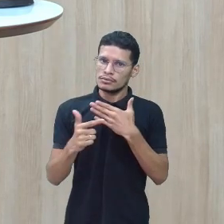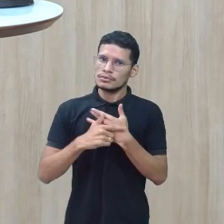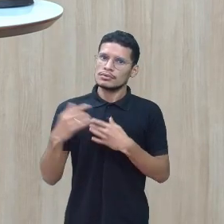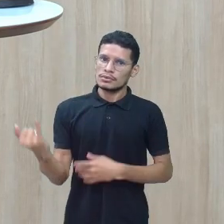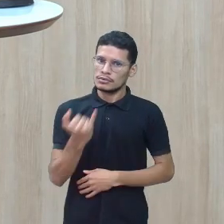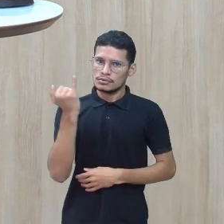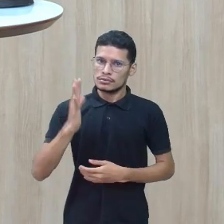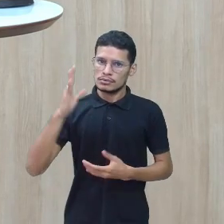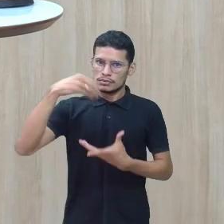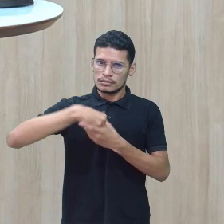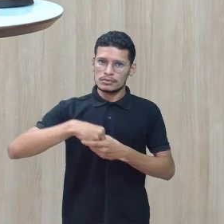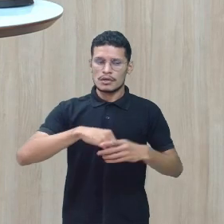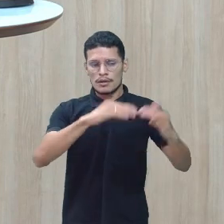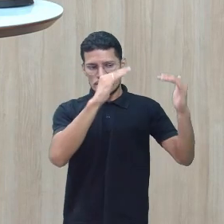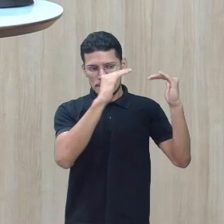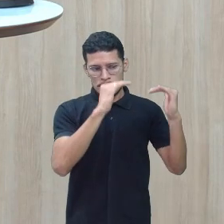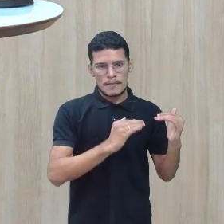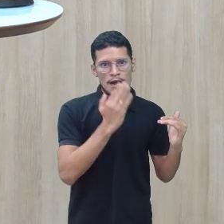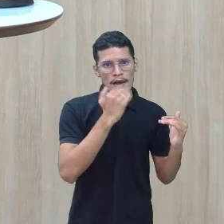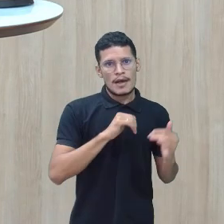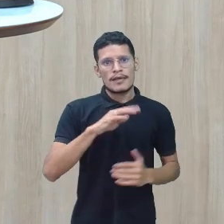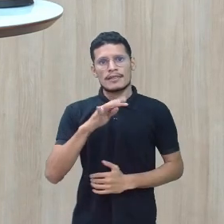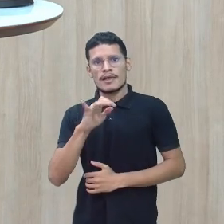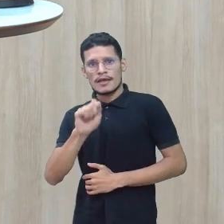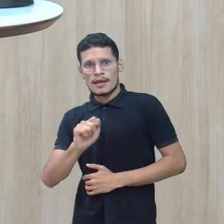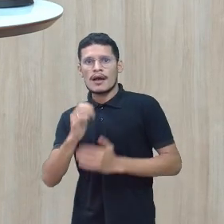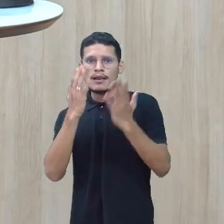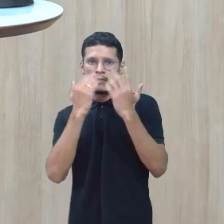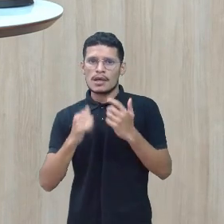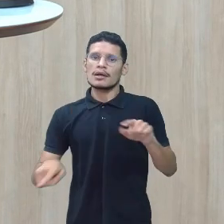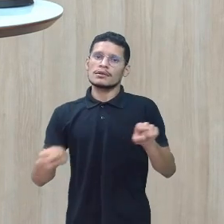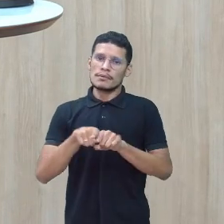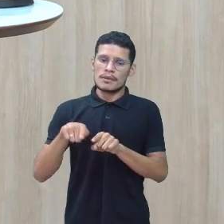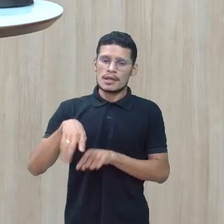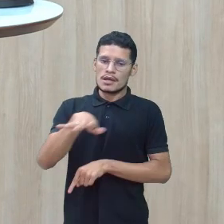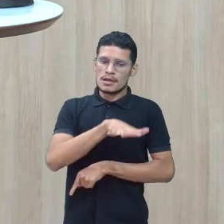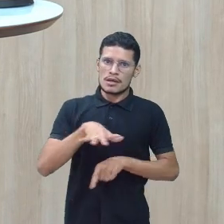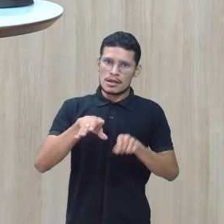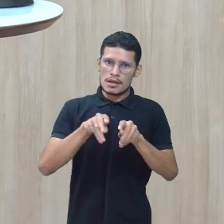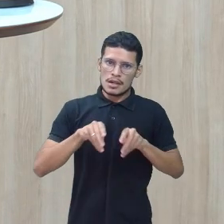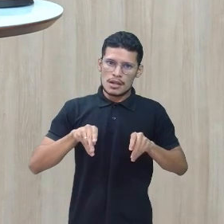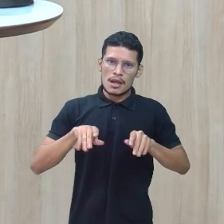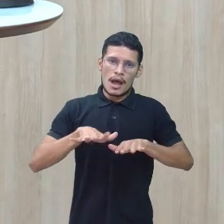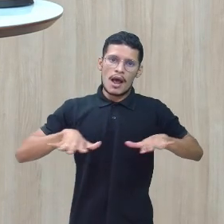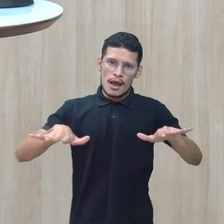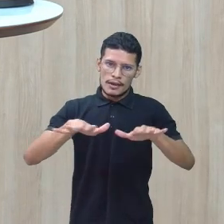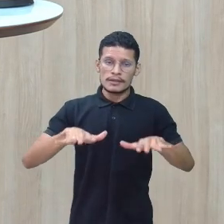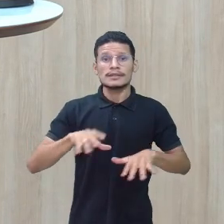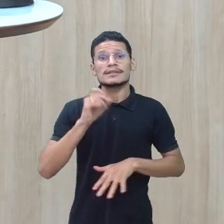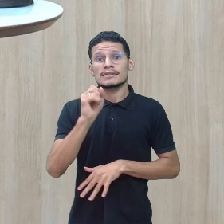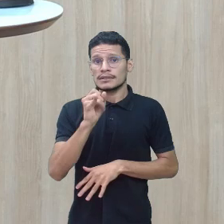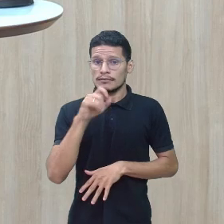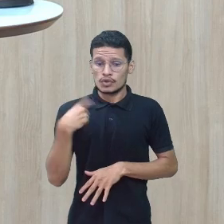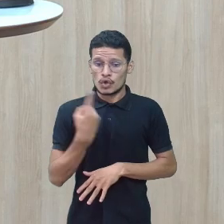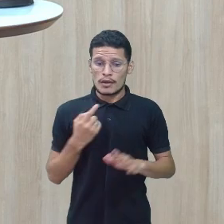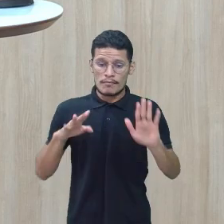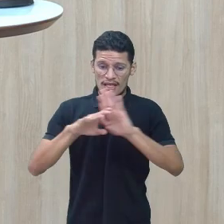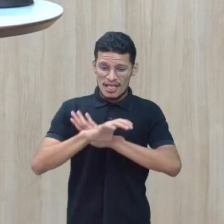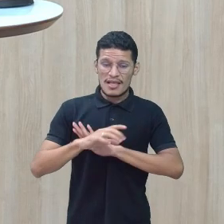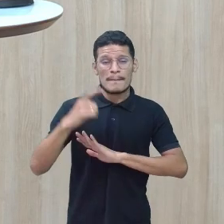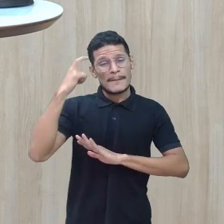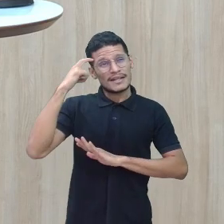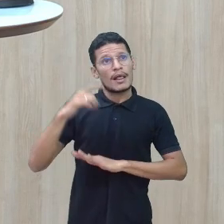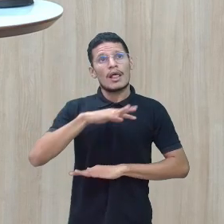na cadeia e na teia alimentar e no ambiente. Às vezes, quando pensamos em bactérias, só pensamos em coisa